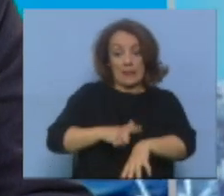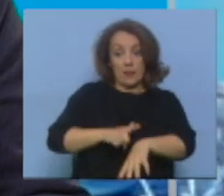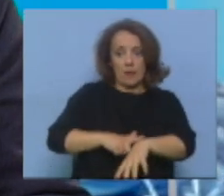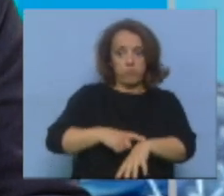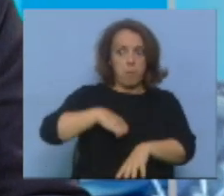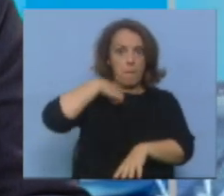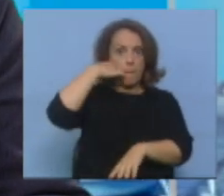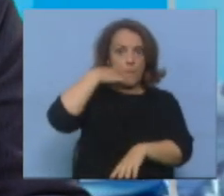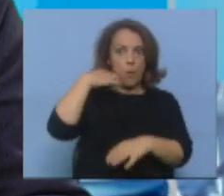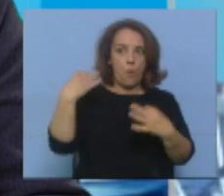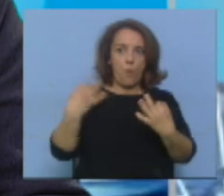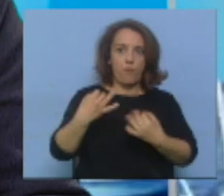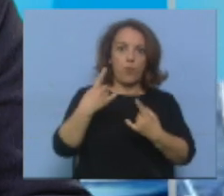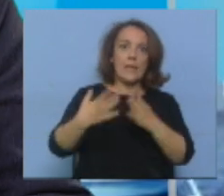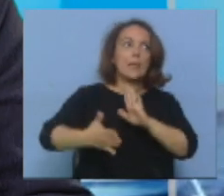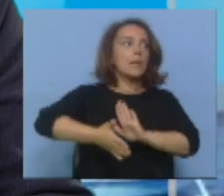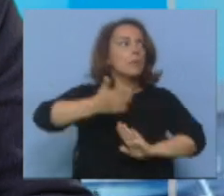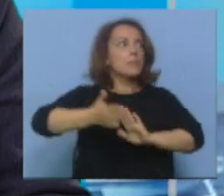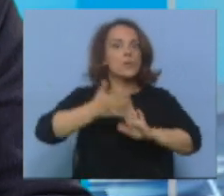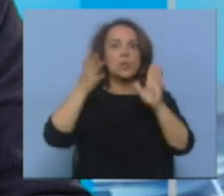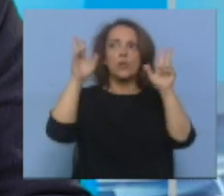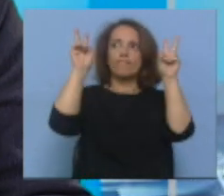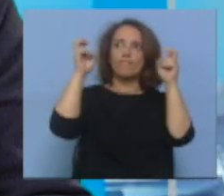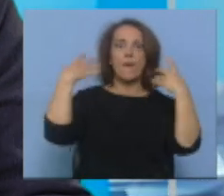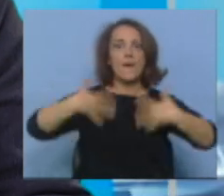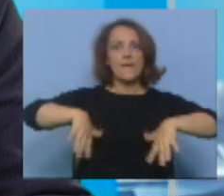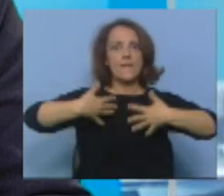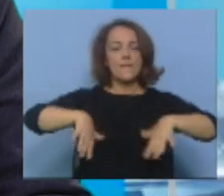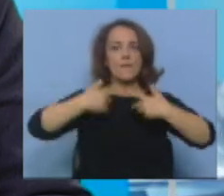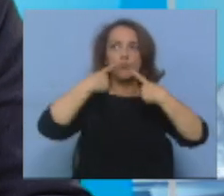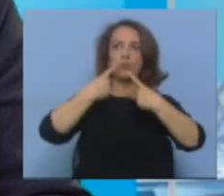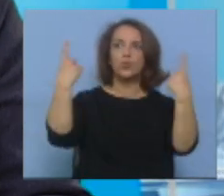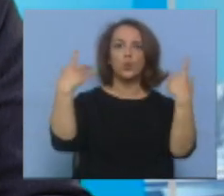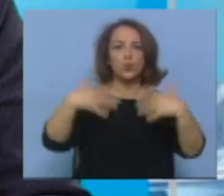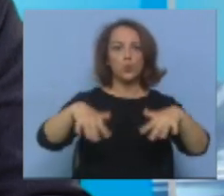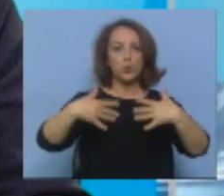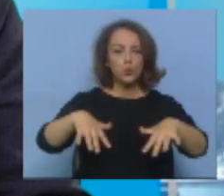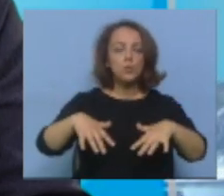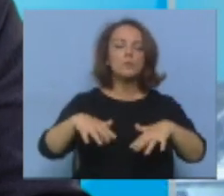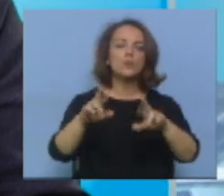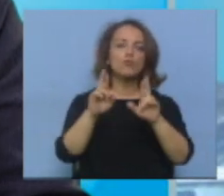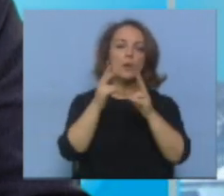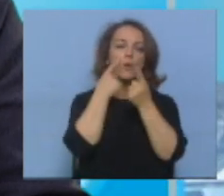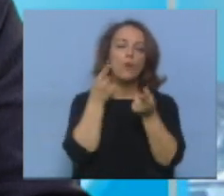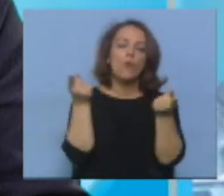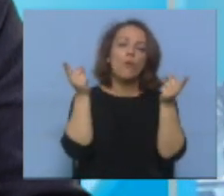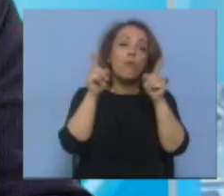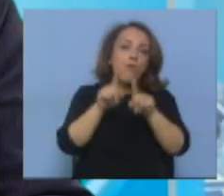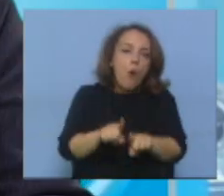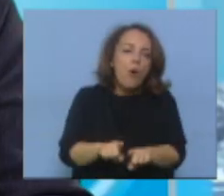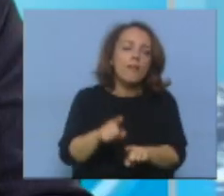facto, uma emergência pública, nós possamos recuperar este valor de cuidar uns dos